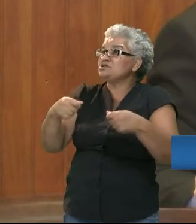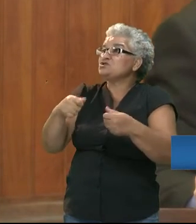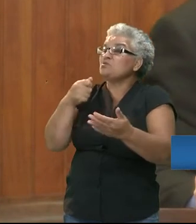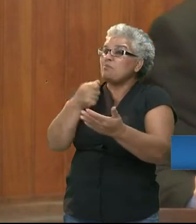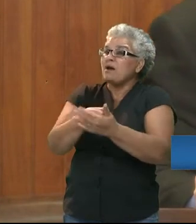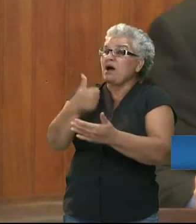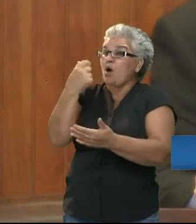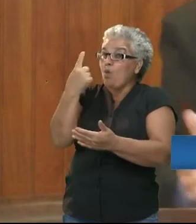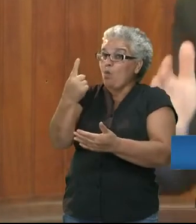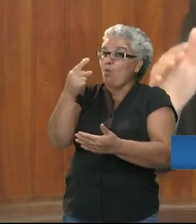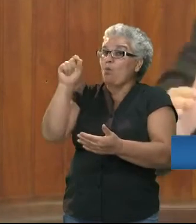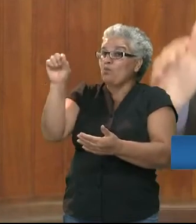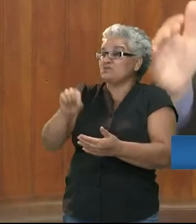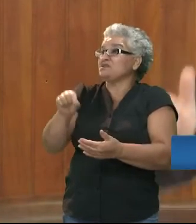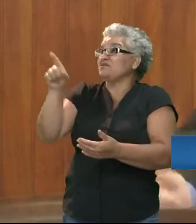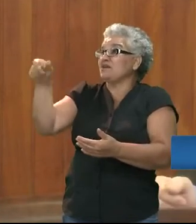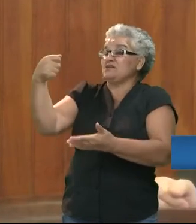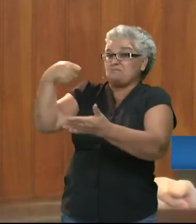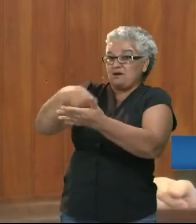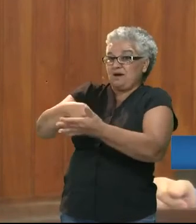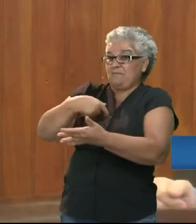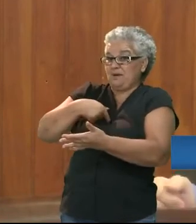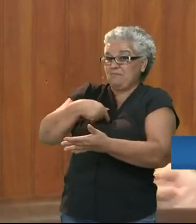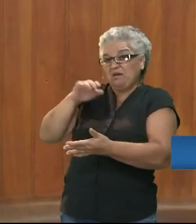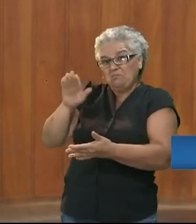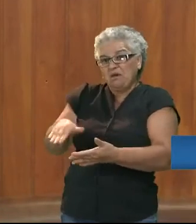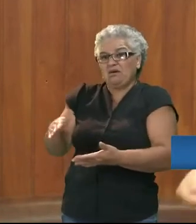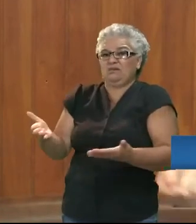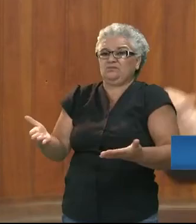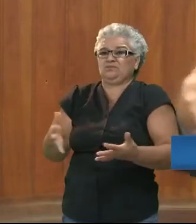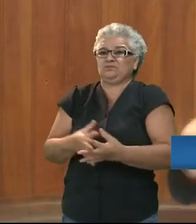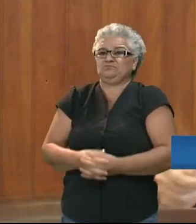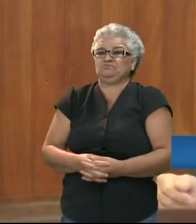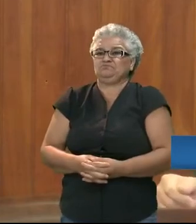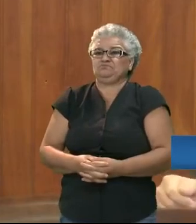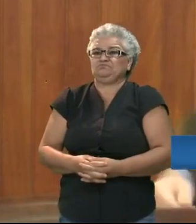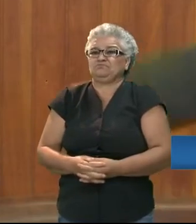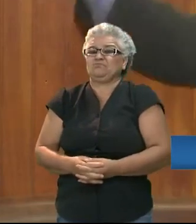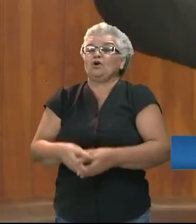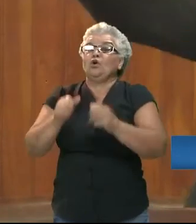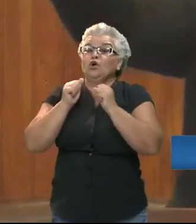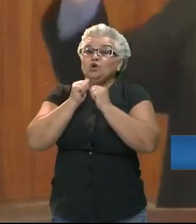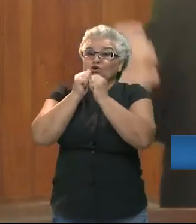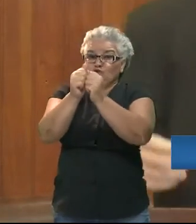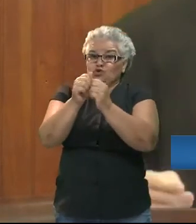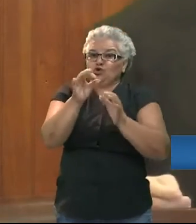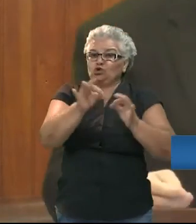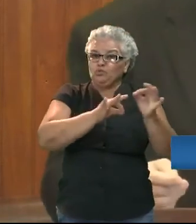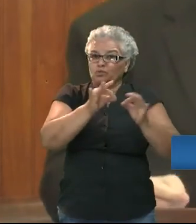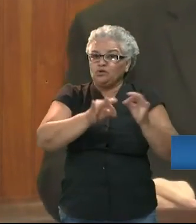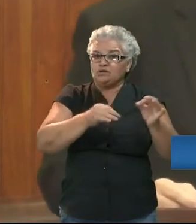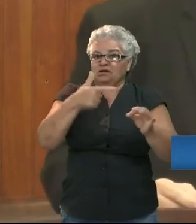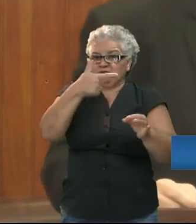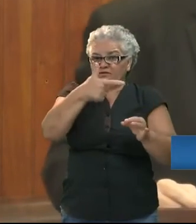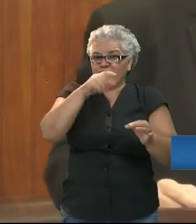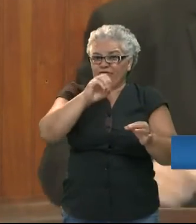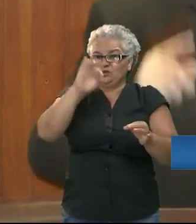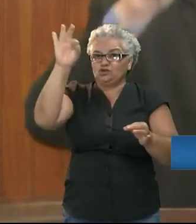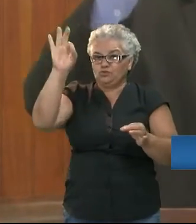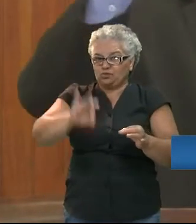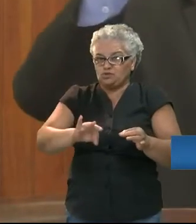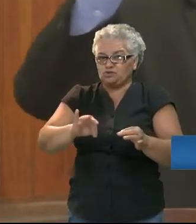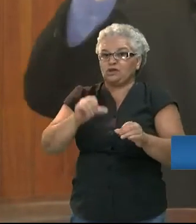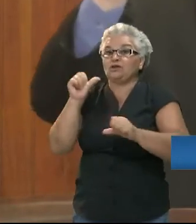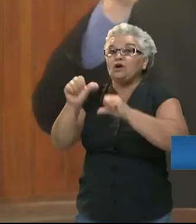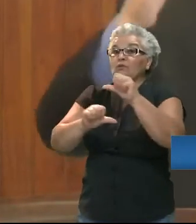Eu acho que essa equação precisa ser melhor equilibrada. E eu apresentei, então, junto com esse projeto, que trazia de 20% para 5%, e